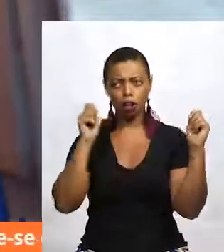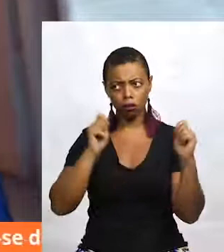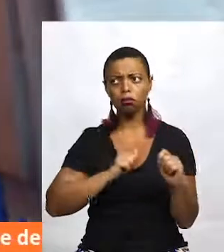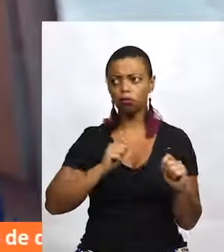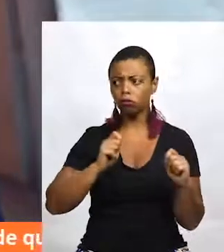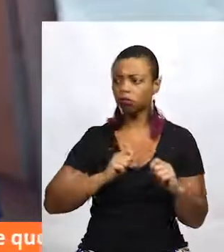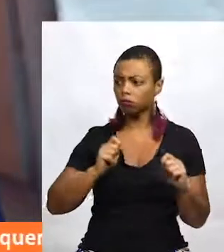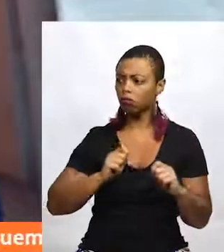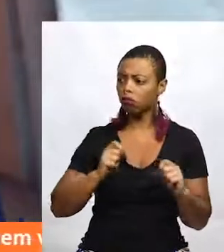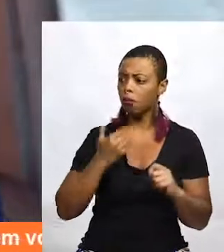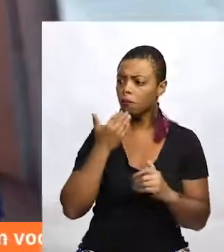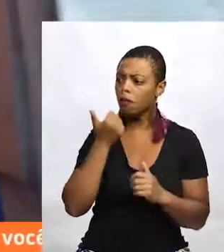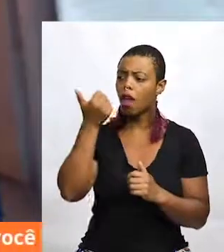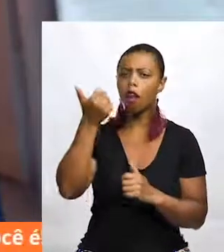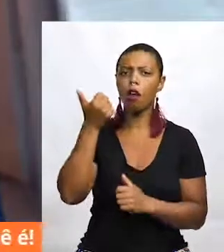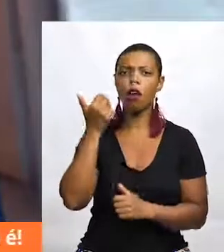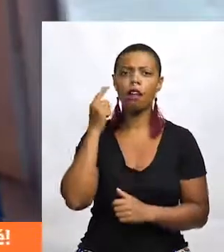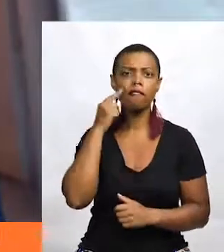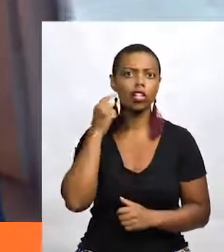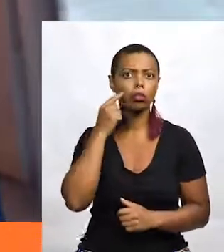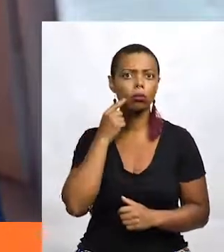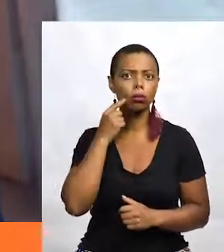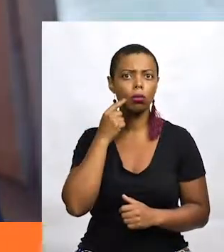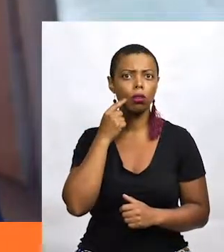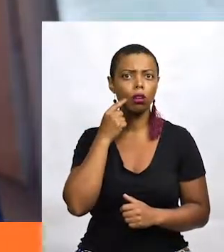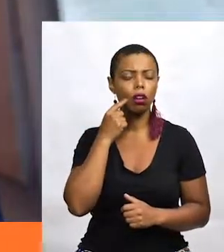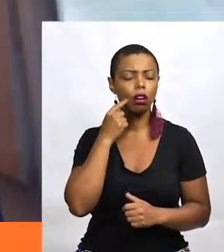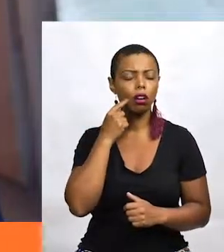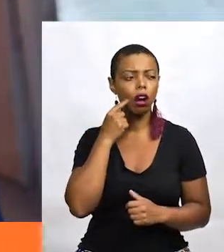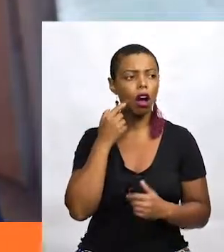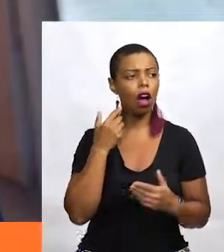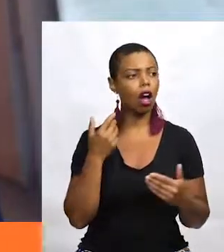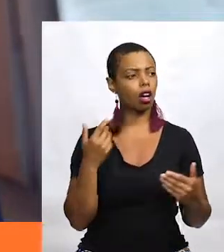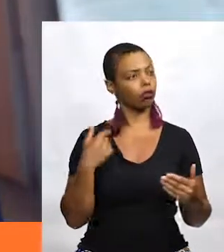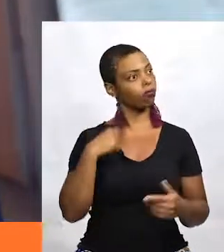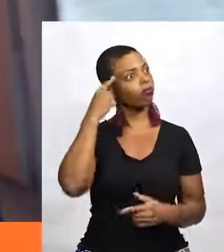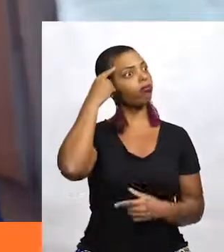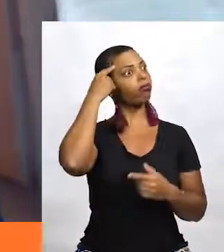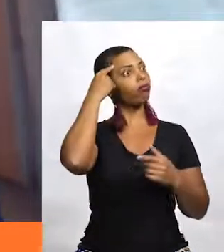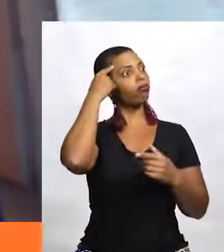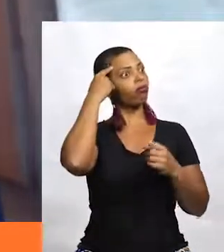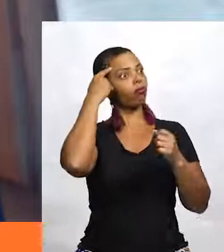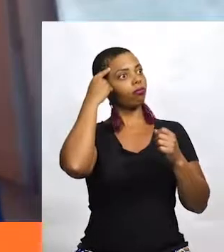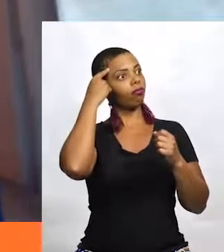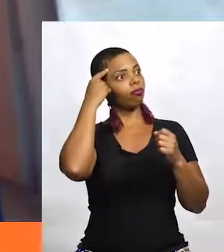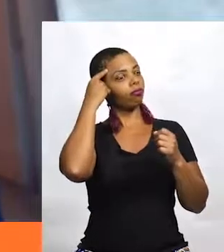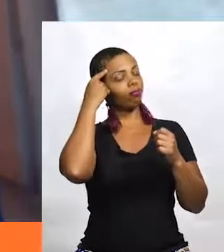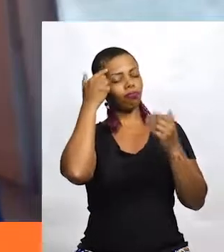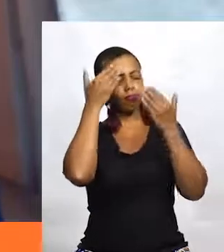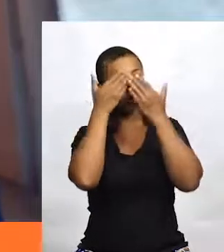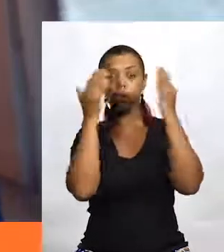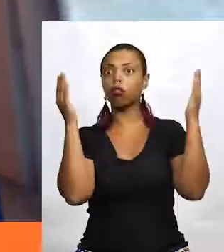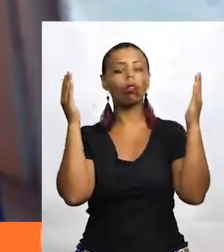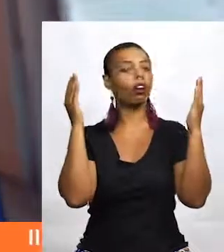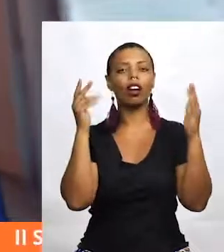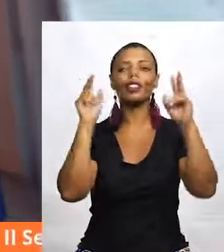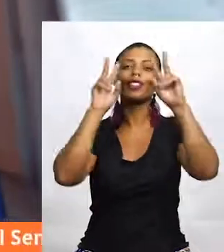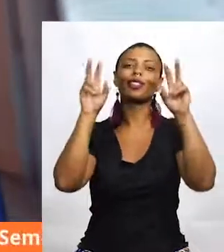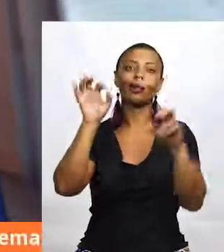e que eu devia tentar o vestibular, foi que a universidade, o ensino superior, entrou no radar, não tinha entrado até